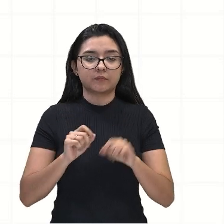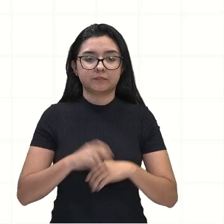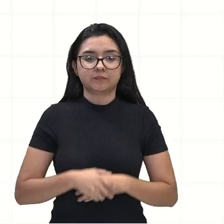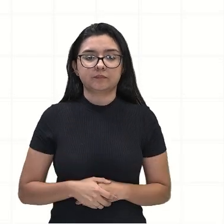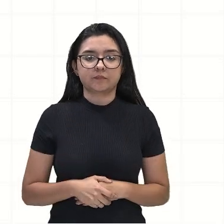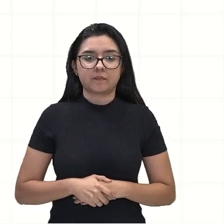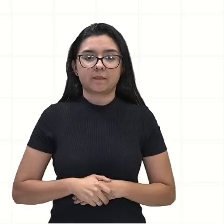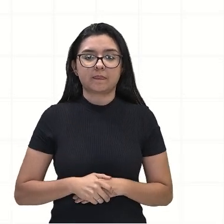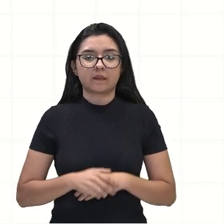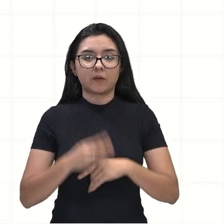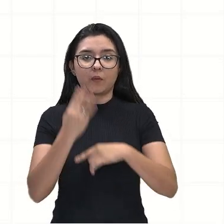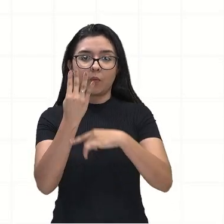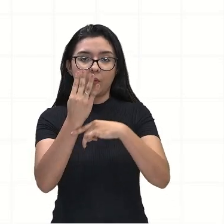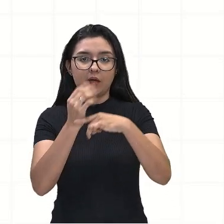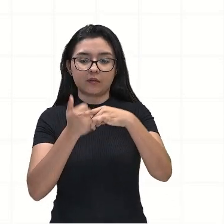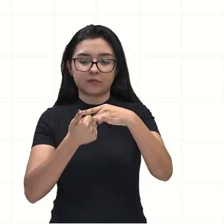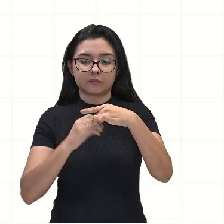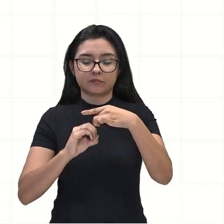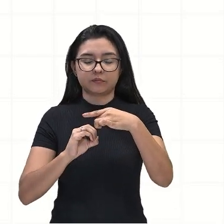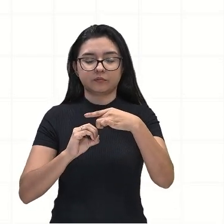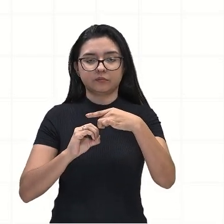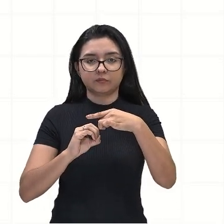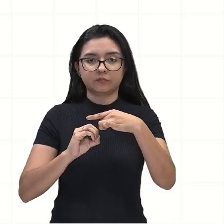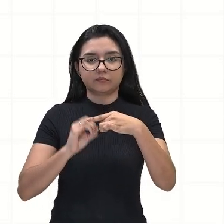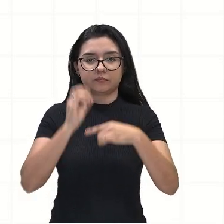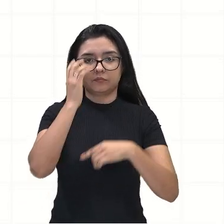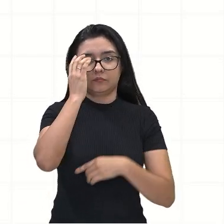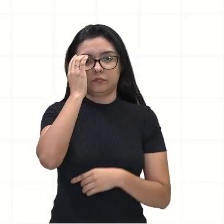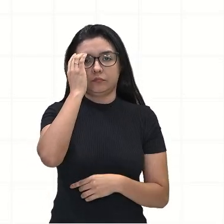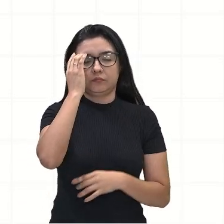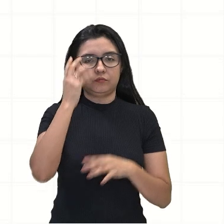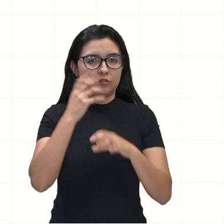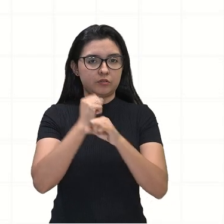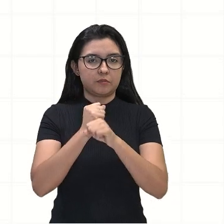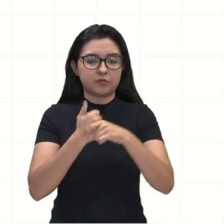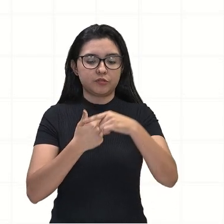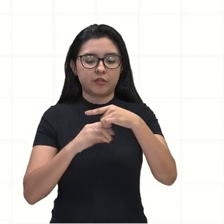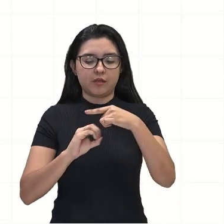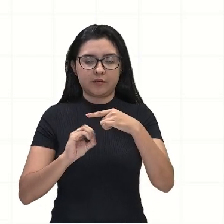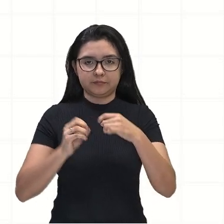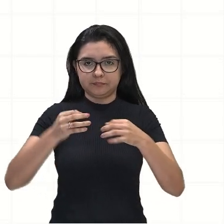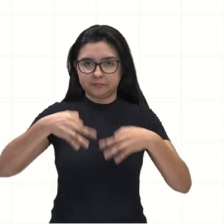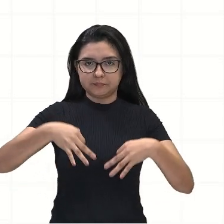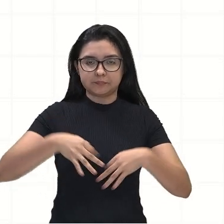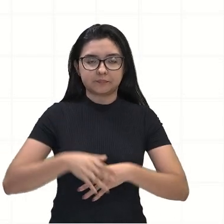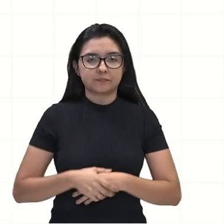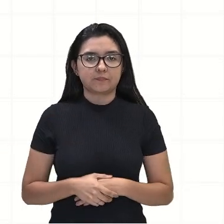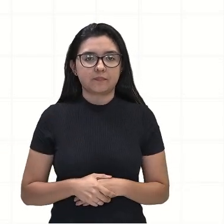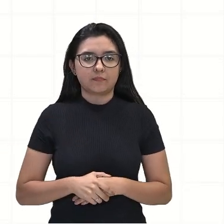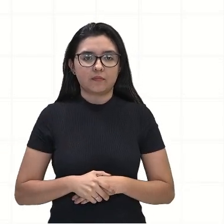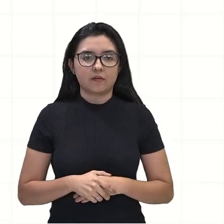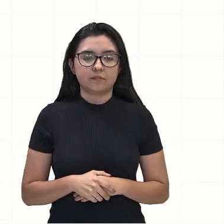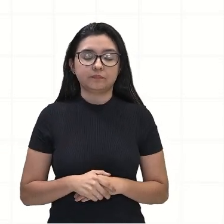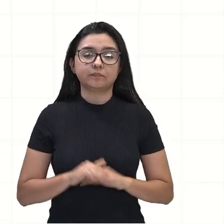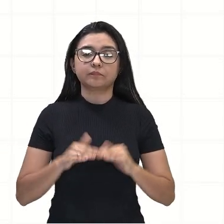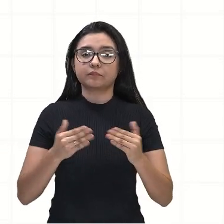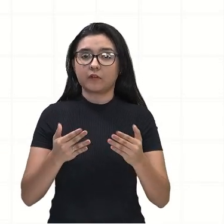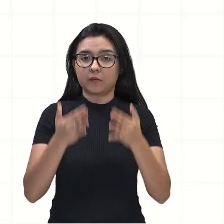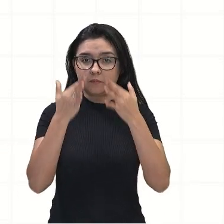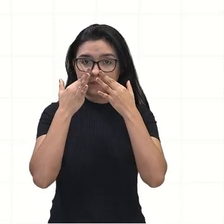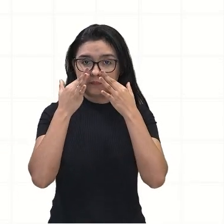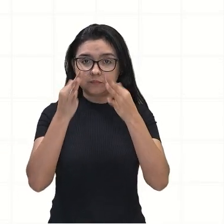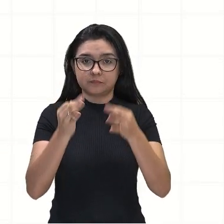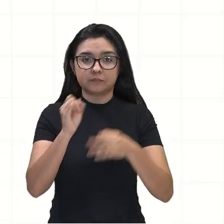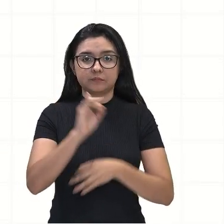terá pintado 4 partes de um total de 10 da barra. Tudo bem? Então, observe aqui